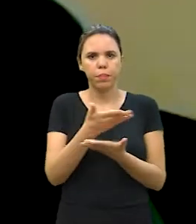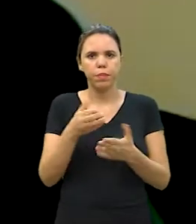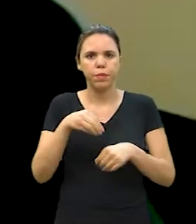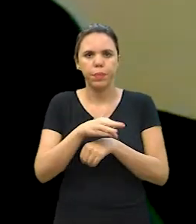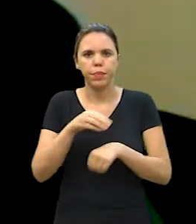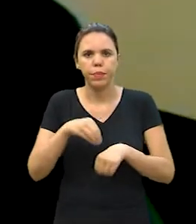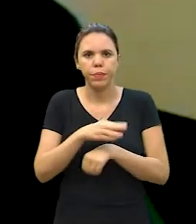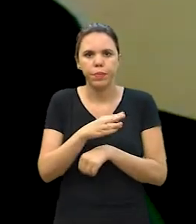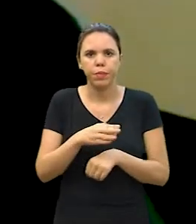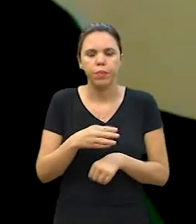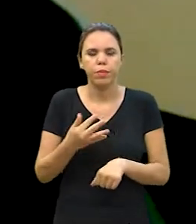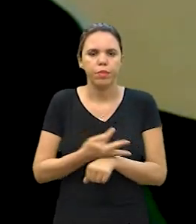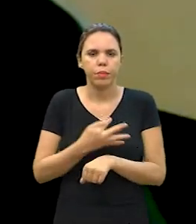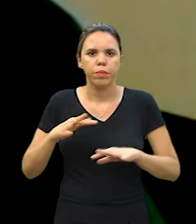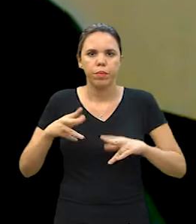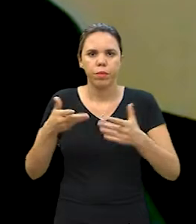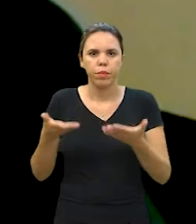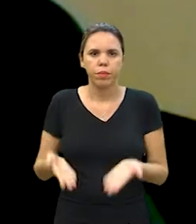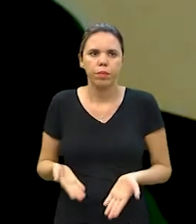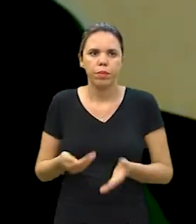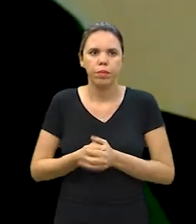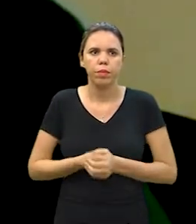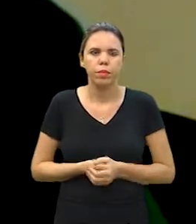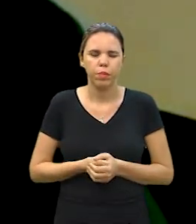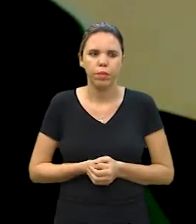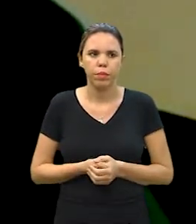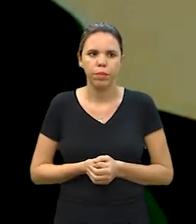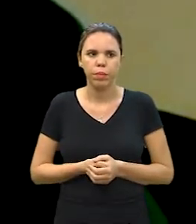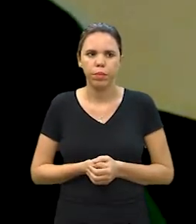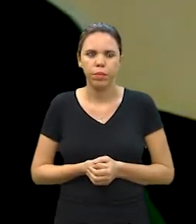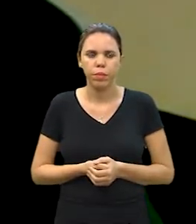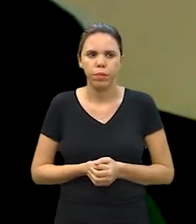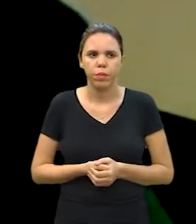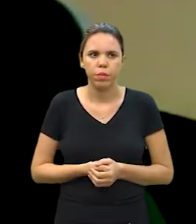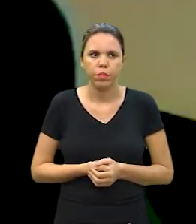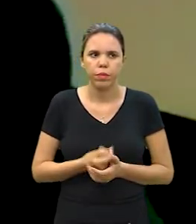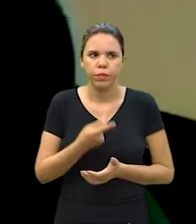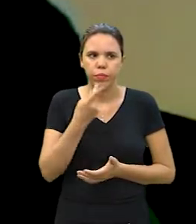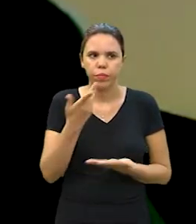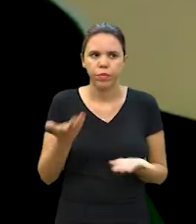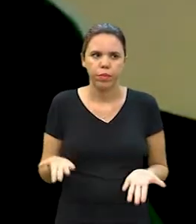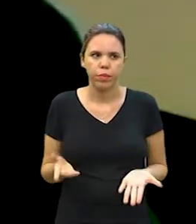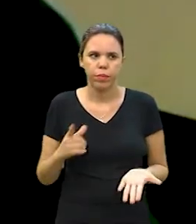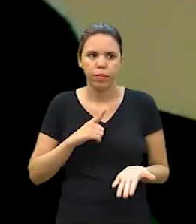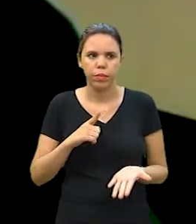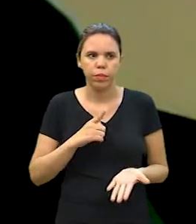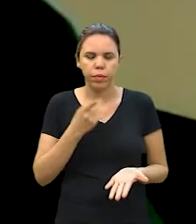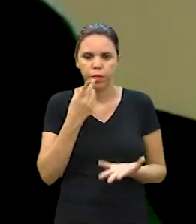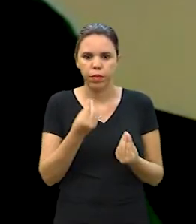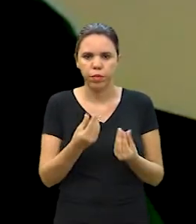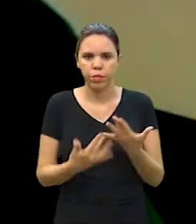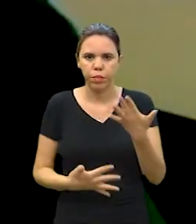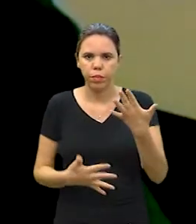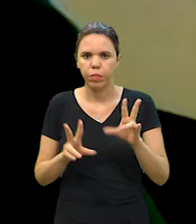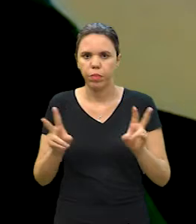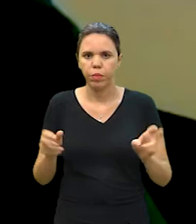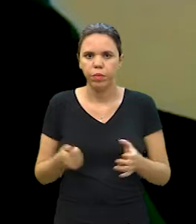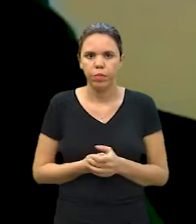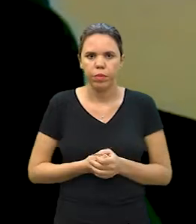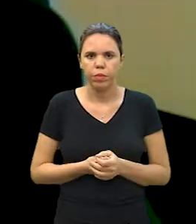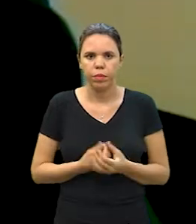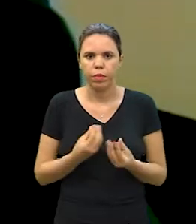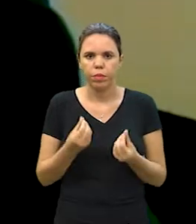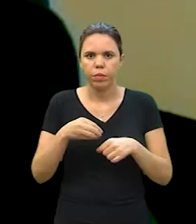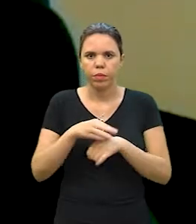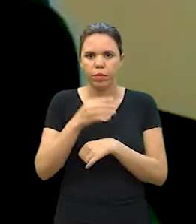mulheres trazem essa carga toda que a vereadora até mencionou, e a gente tem falado muito sobre isso